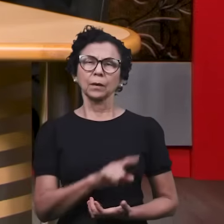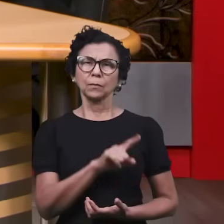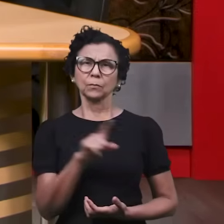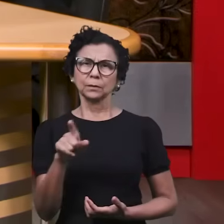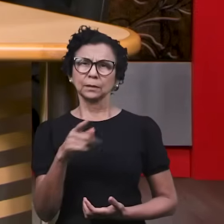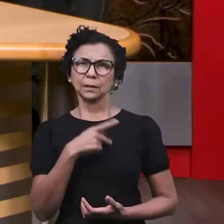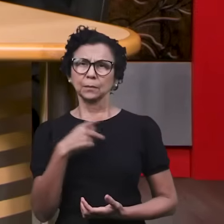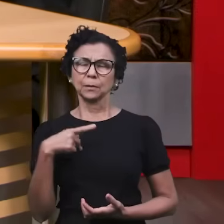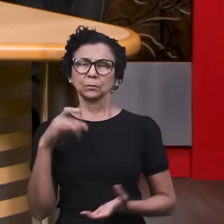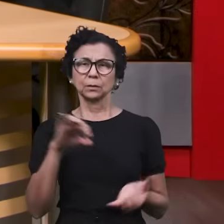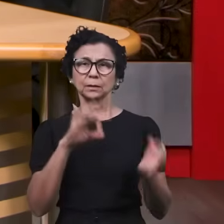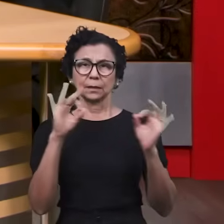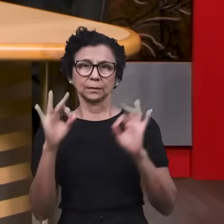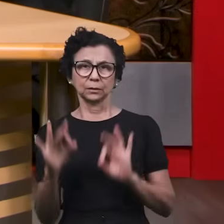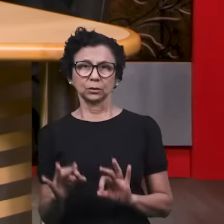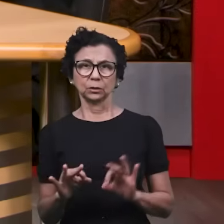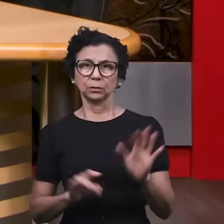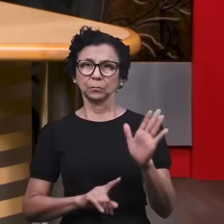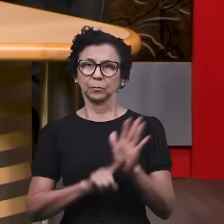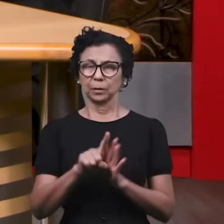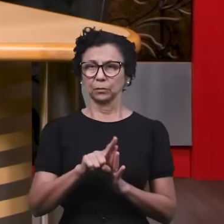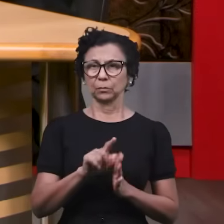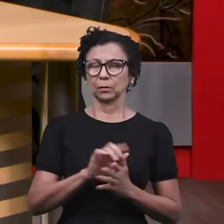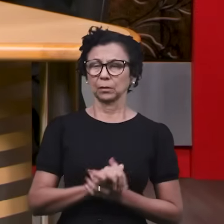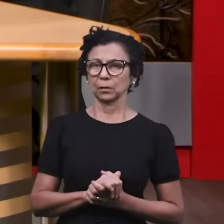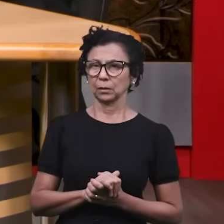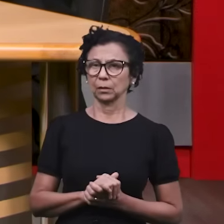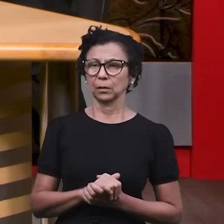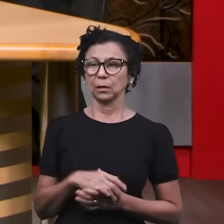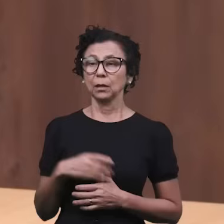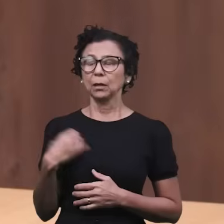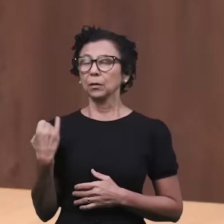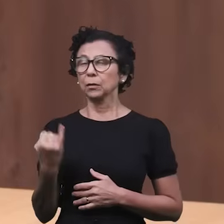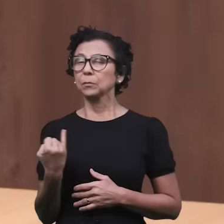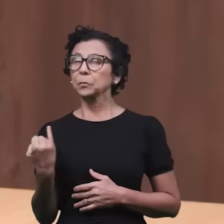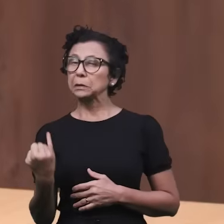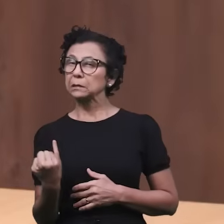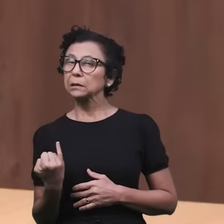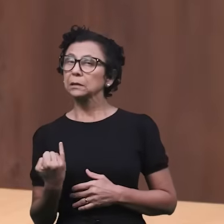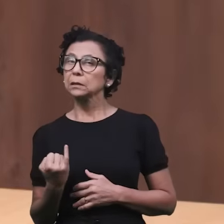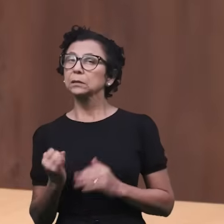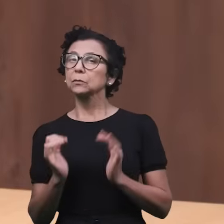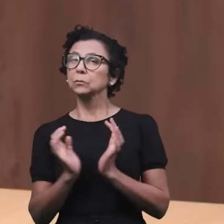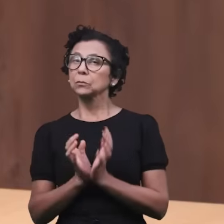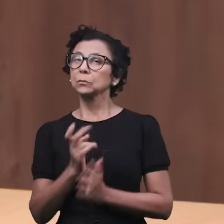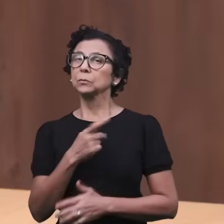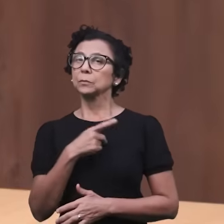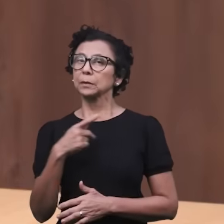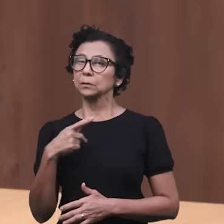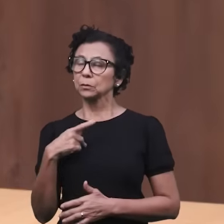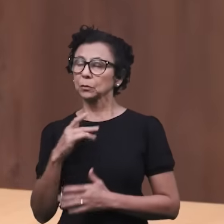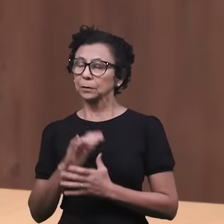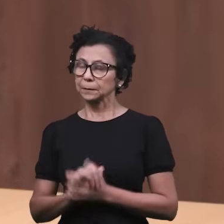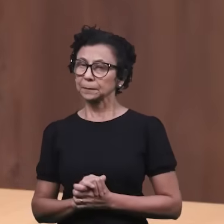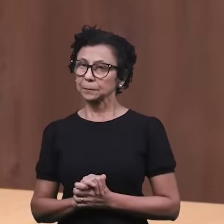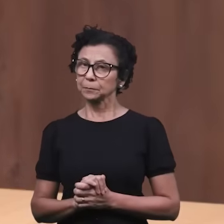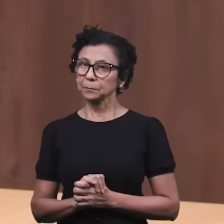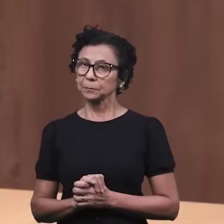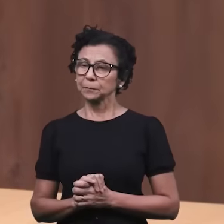importância hoje de nós, pastores, trabalharmos isso dentro da igreja? Por